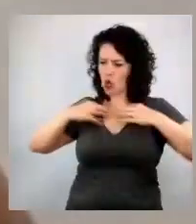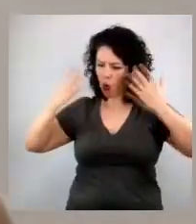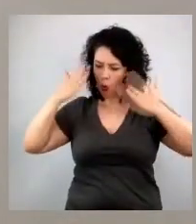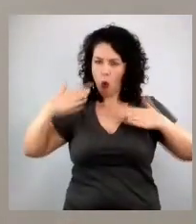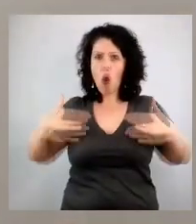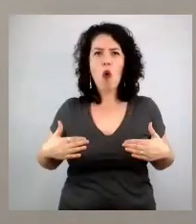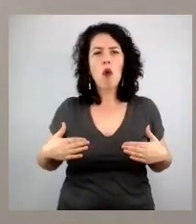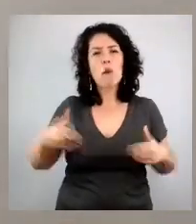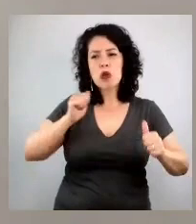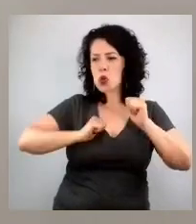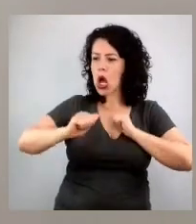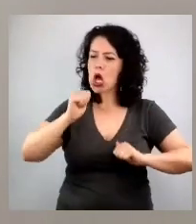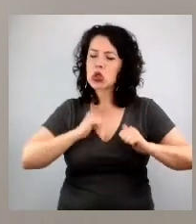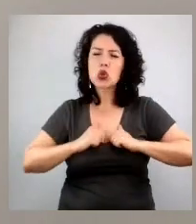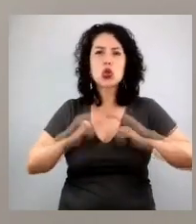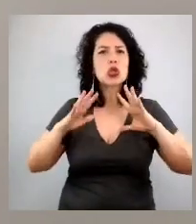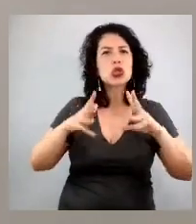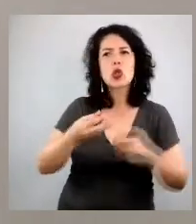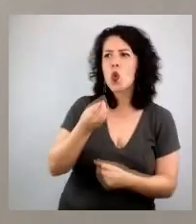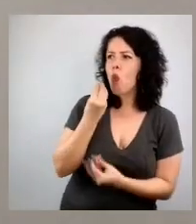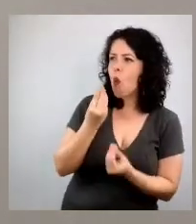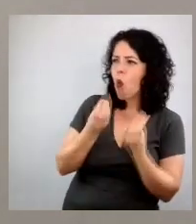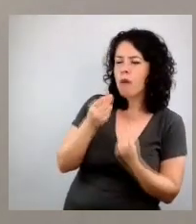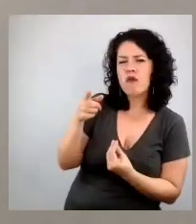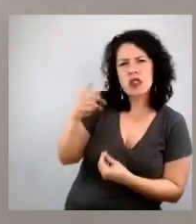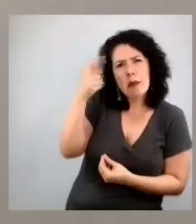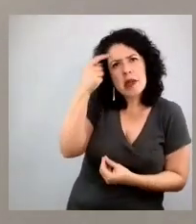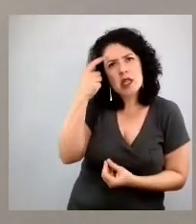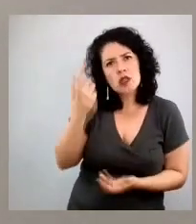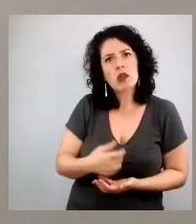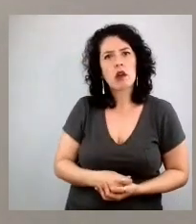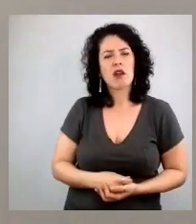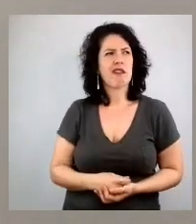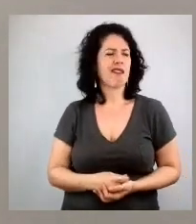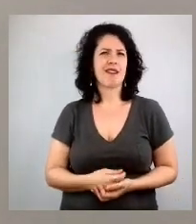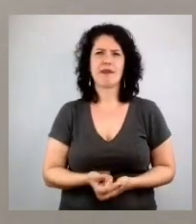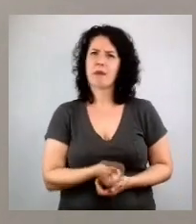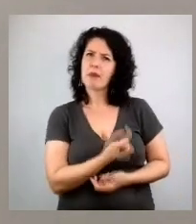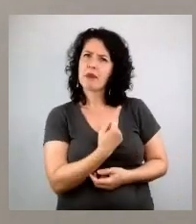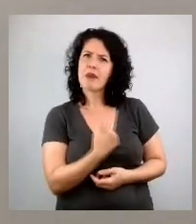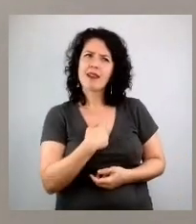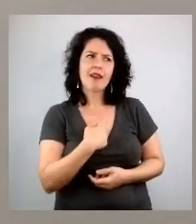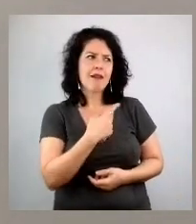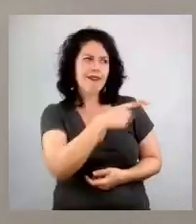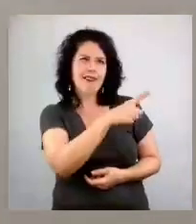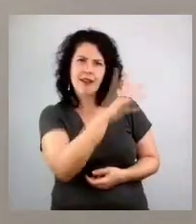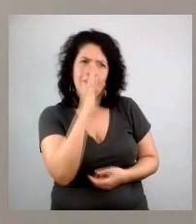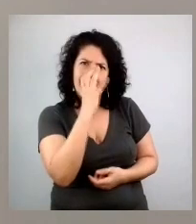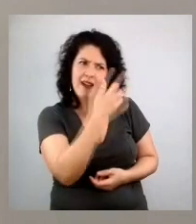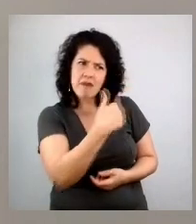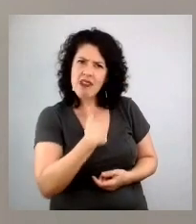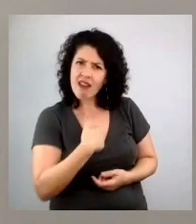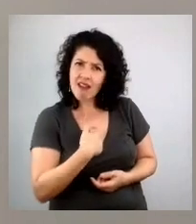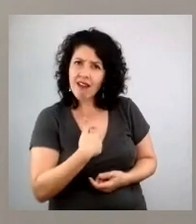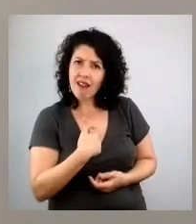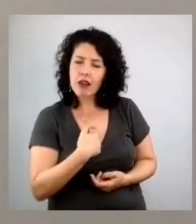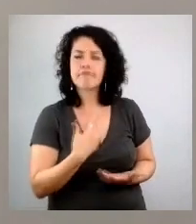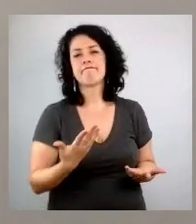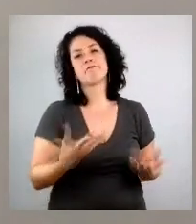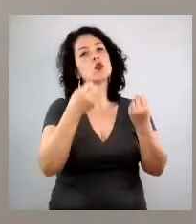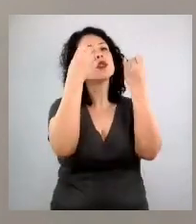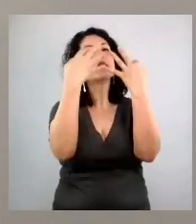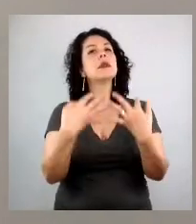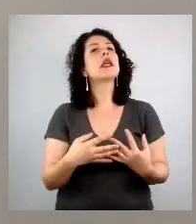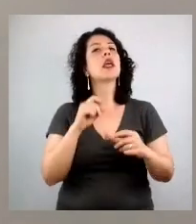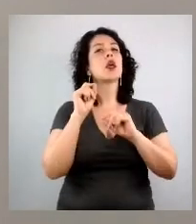Eu fiquei super chocada com a pergunta e com o espanto das pessoas. E aí o que eu expliquei foi o seguinte, gente, quando eu entro num